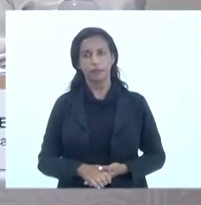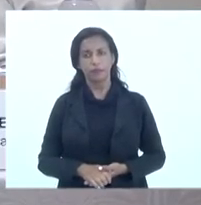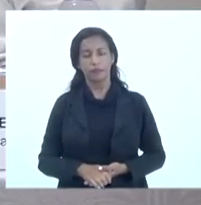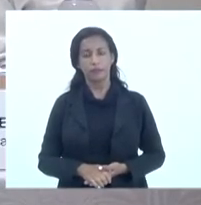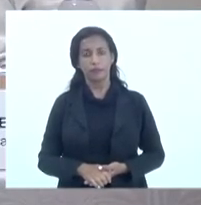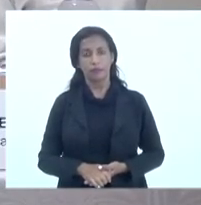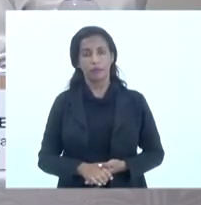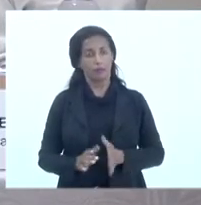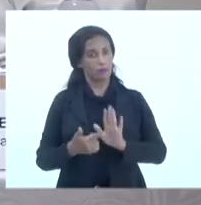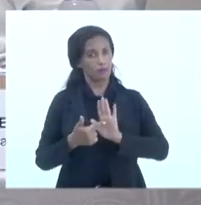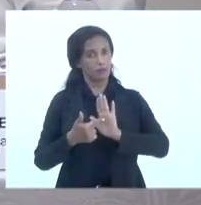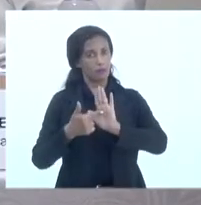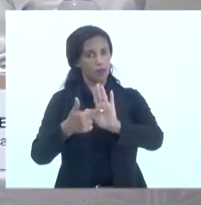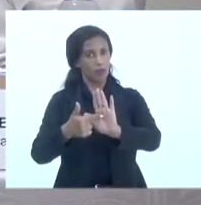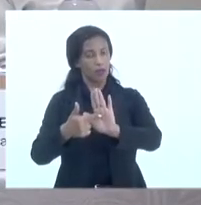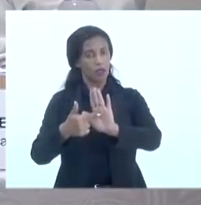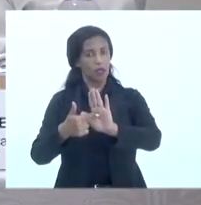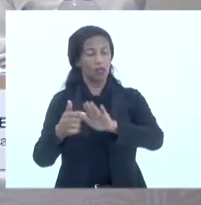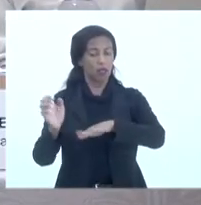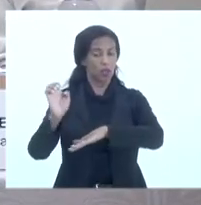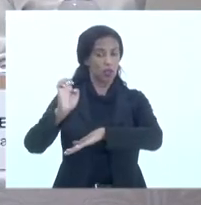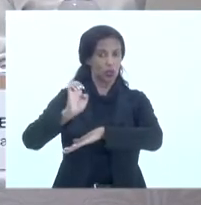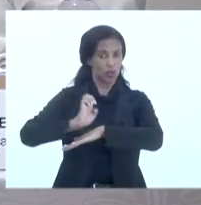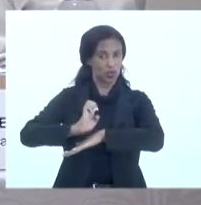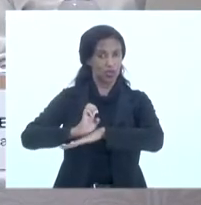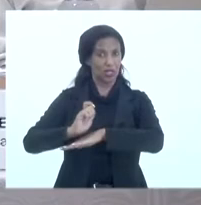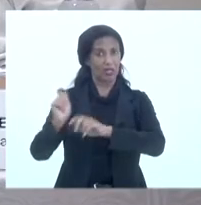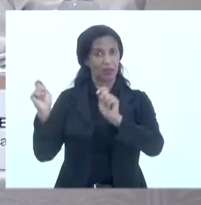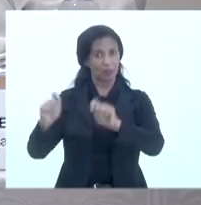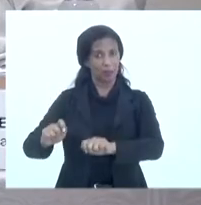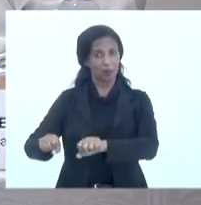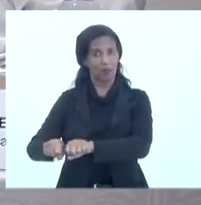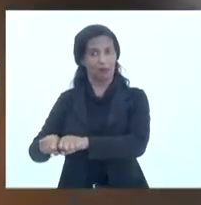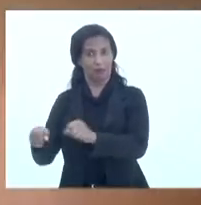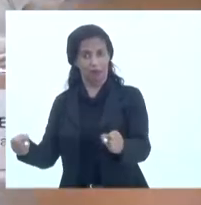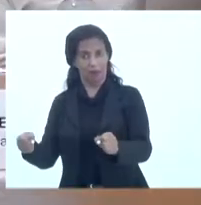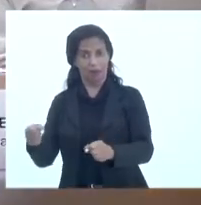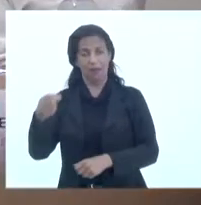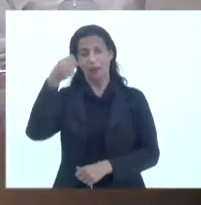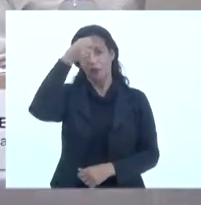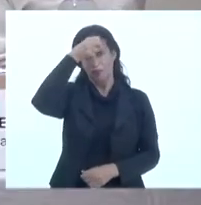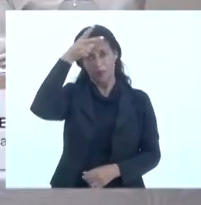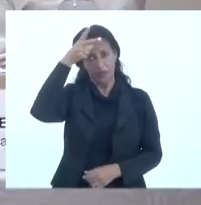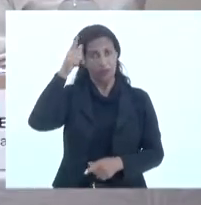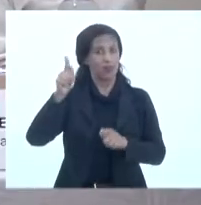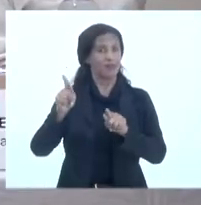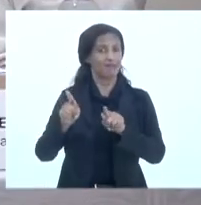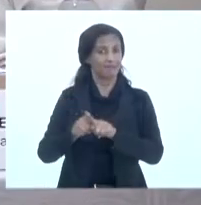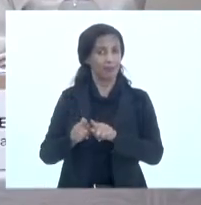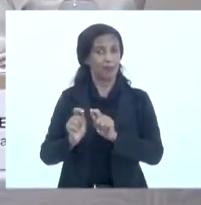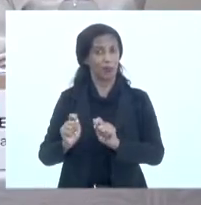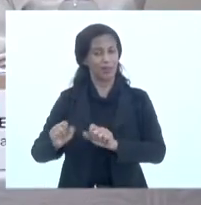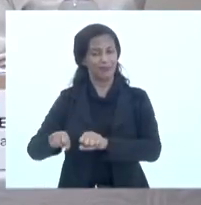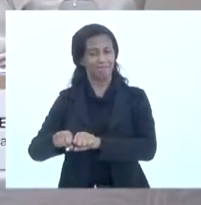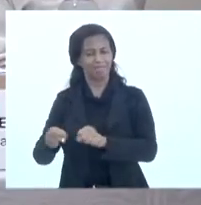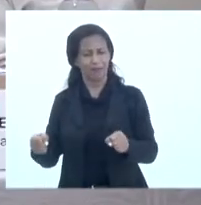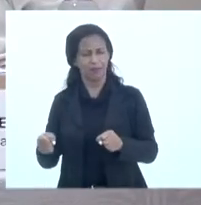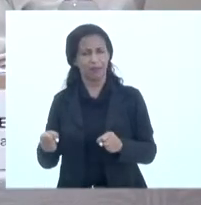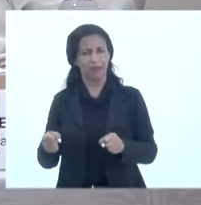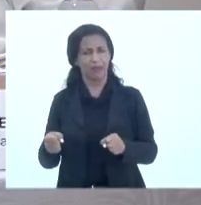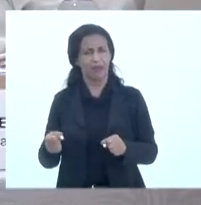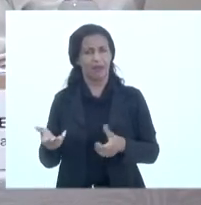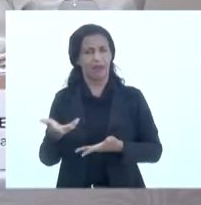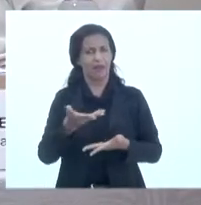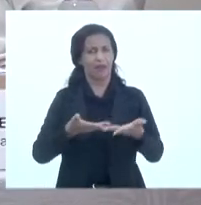ela diz que o Estado pode quebrar, que uma prefeitura também pode quebrar, que é a lei de recuperação fiscal.